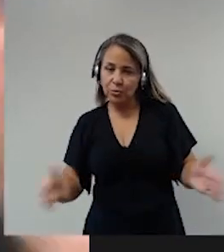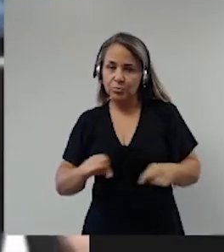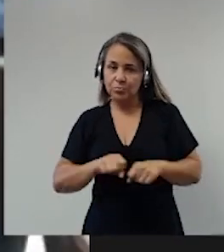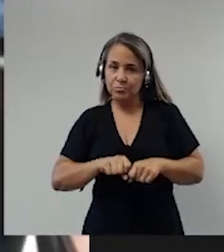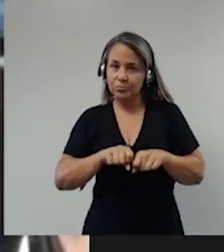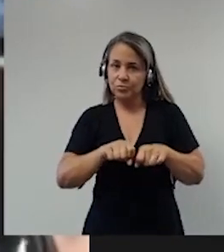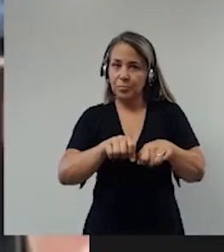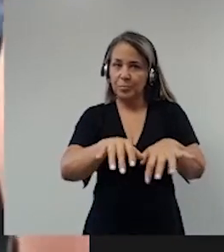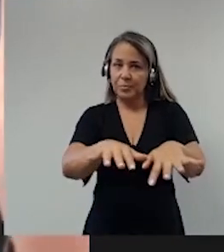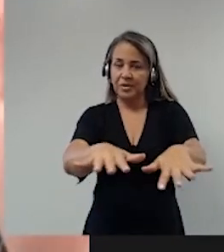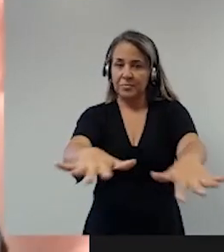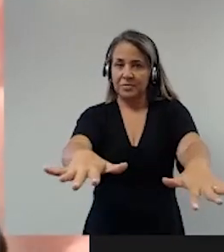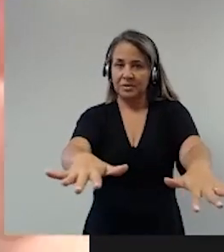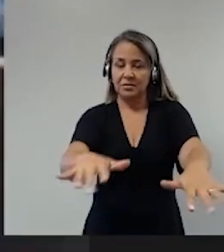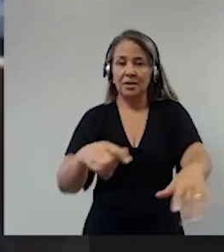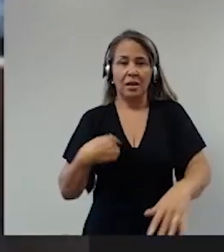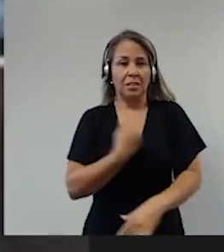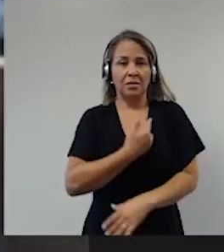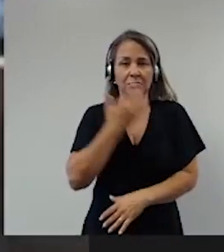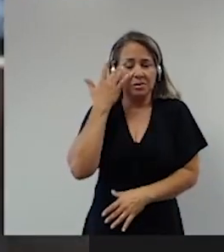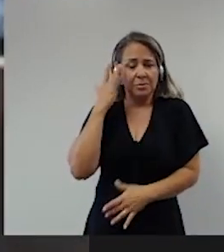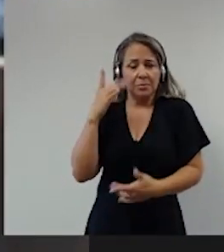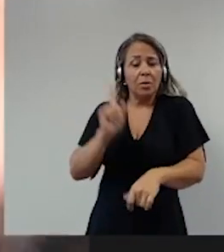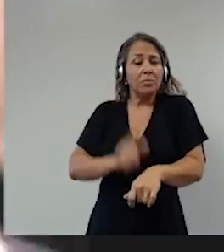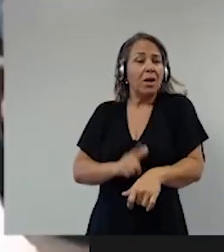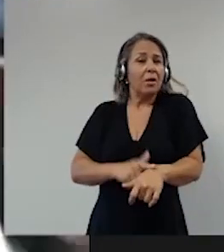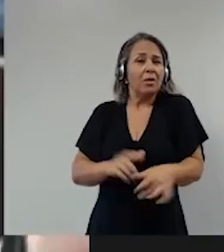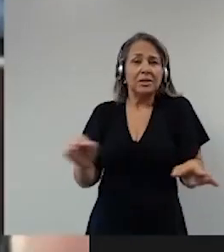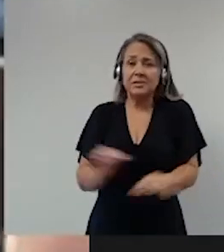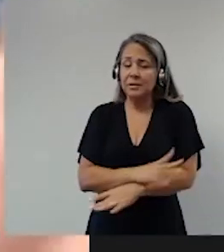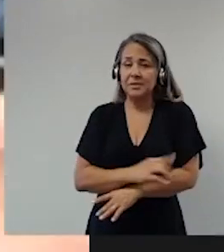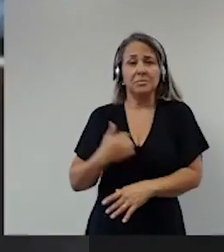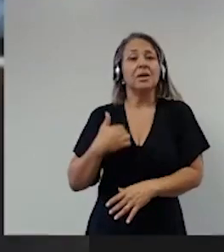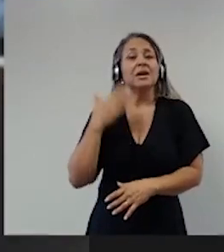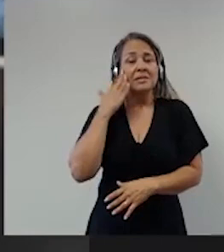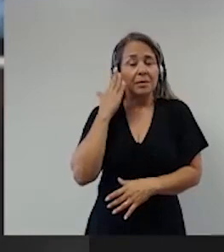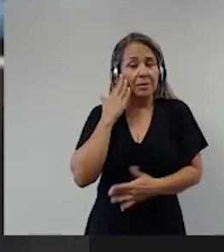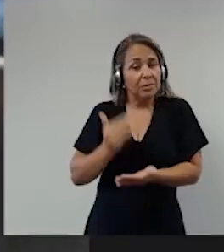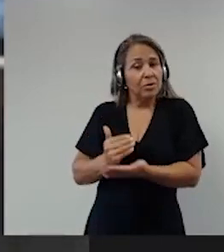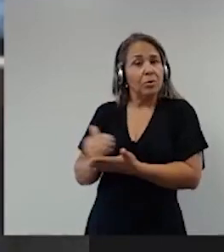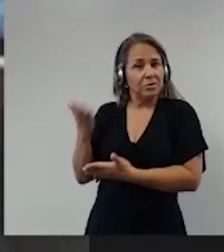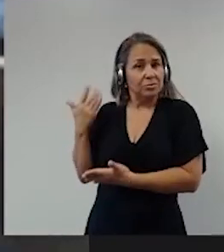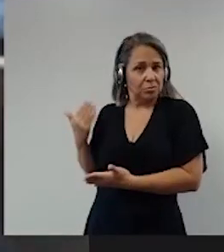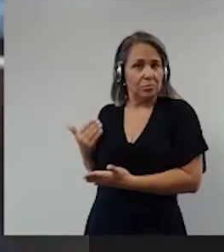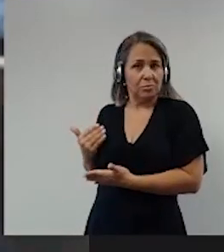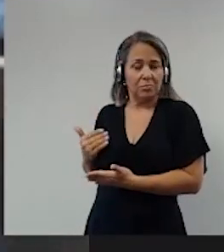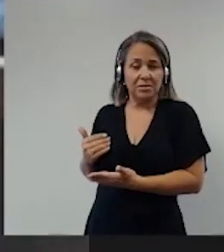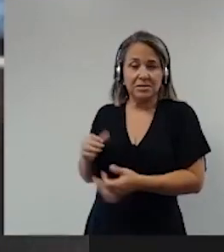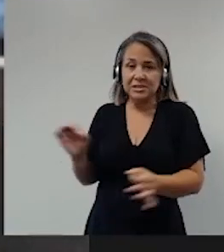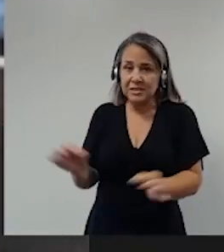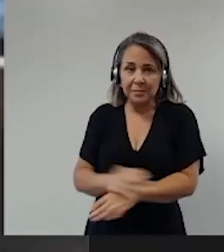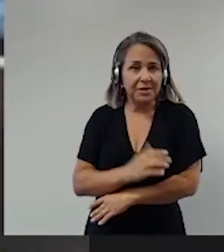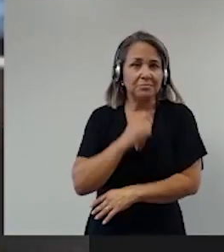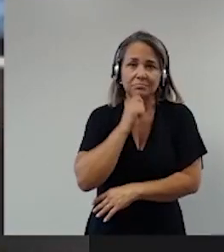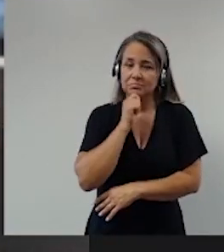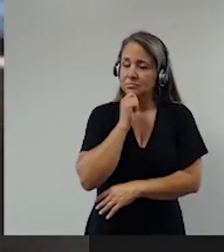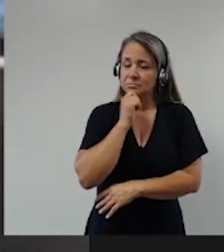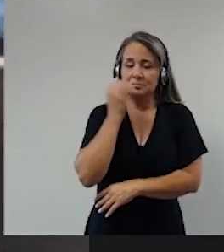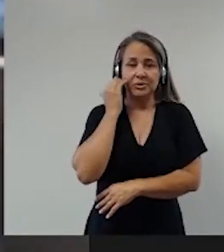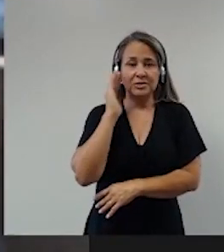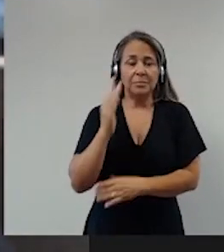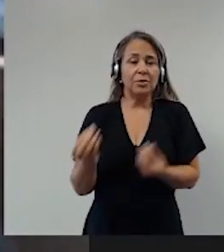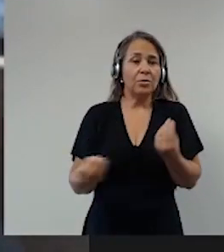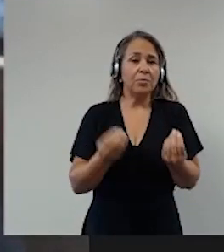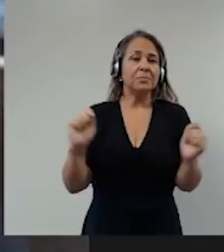pandemia. Período este que a gente não sabe quando termina. A gente sabe quando começou, mas não sabe quando termina. E quanto isso seria